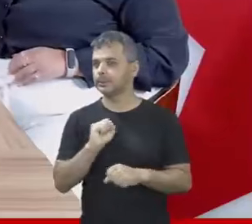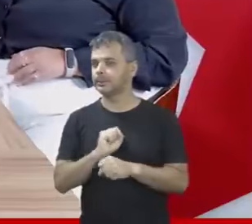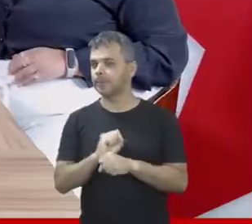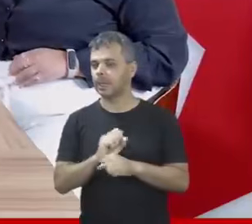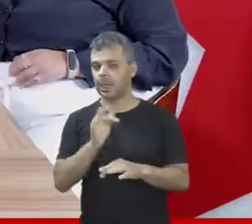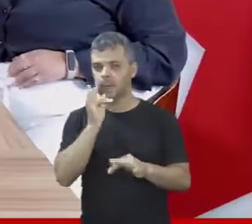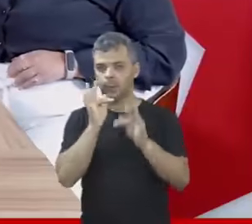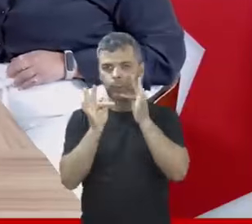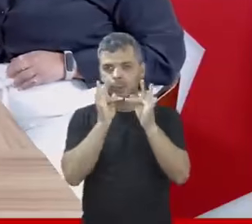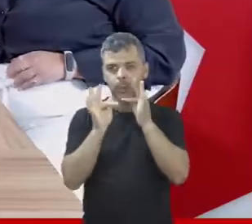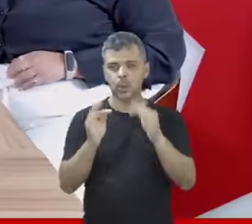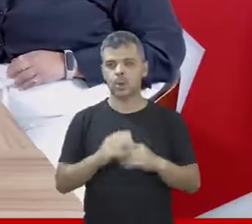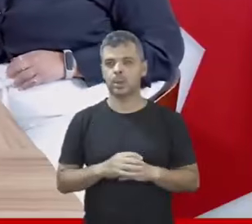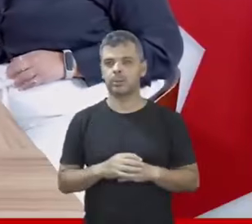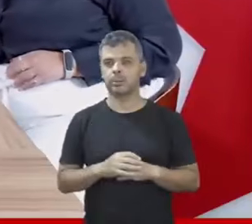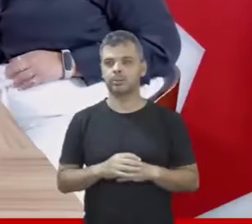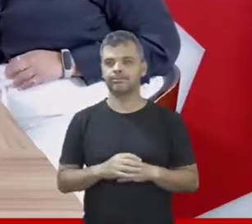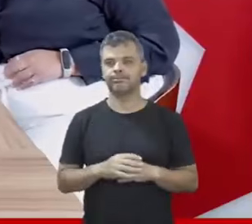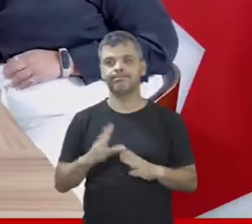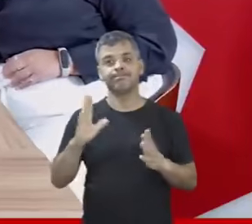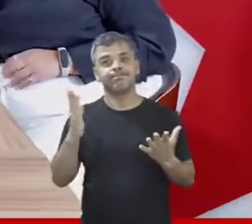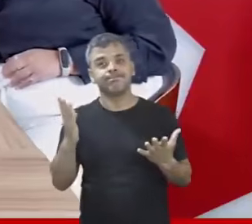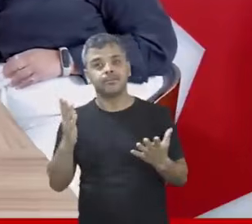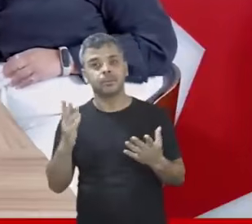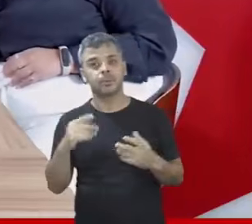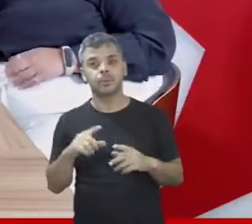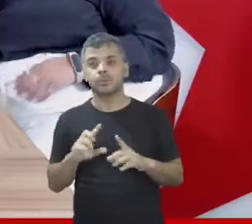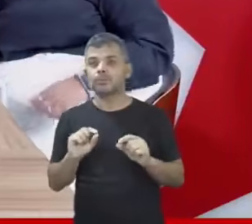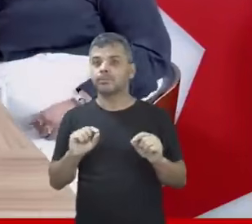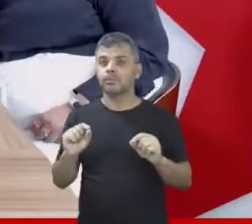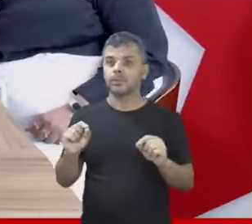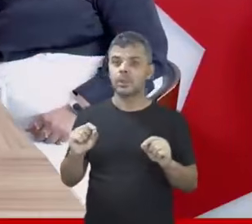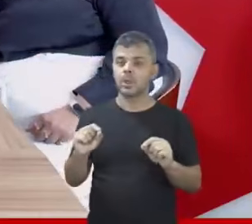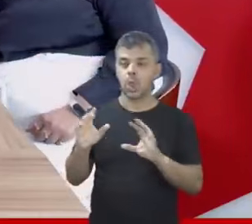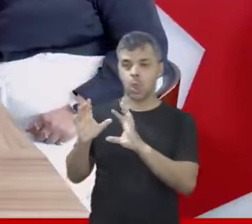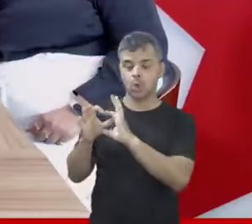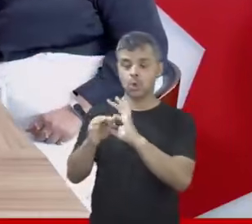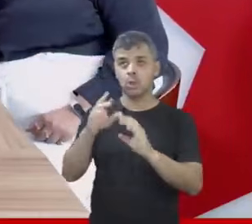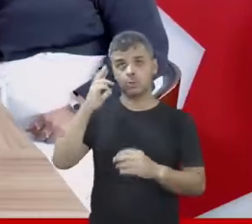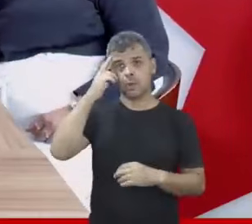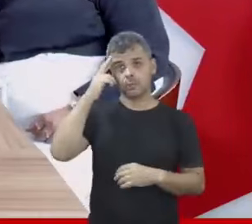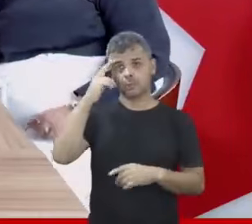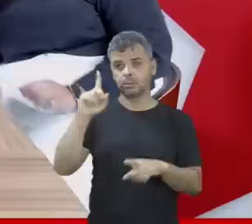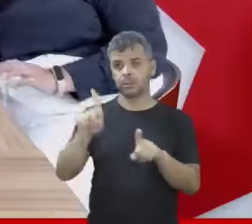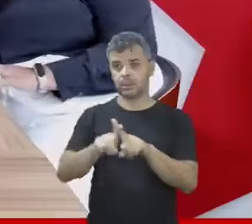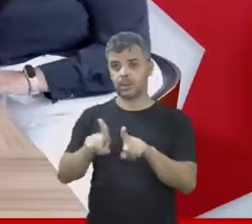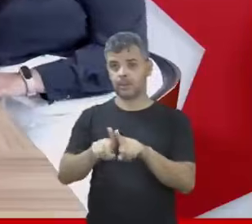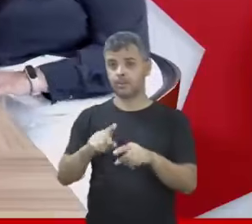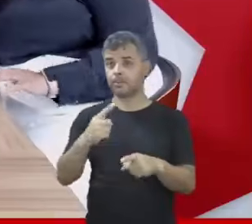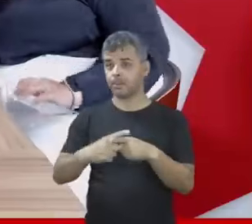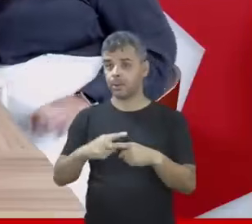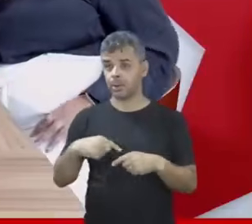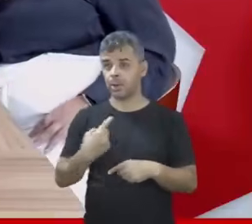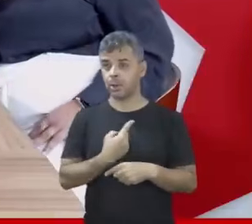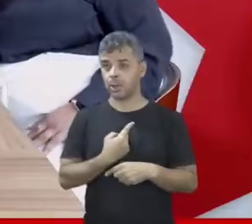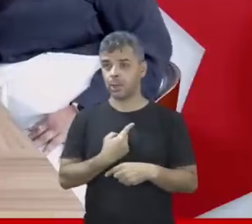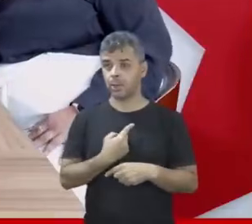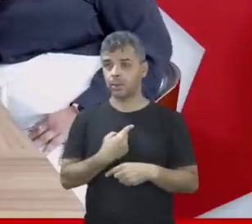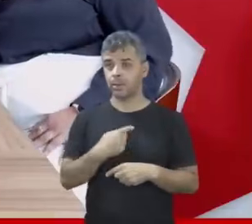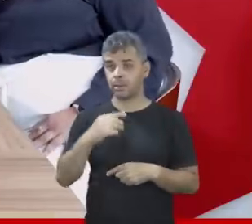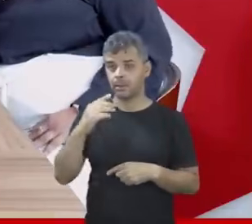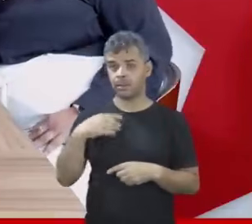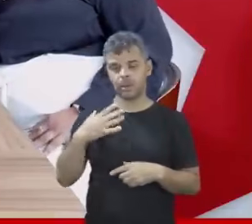Uma fofoca, quem sabe? Será? Ou um contexto de reflexão também, né? Porque... a gente sempre é